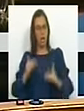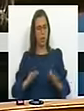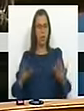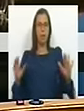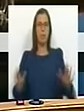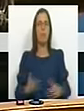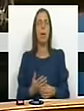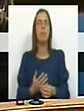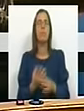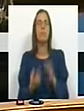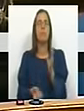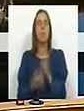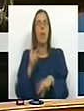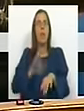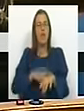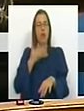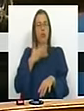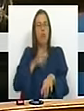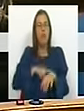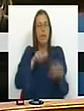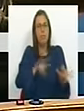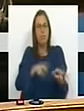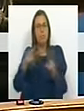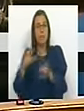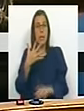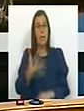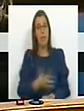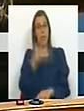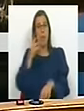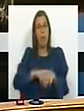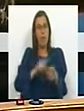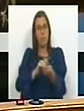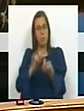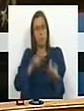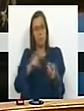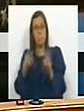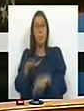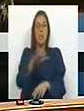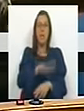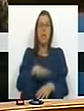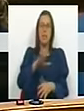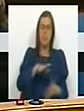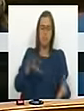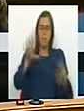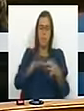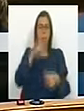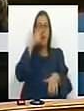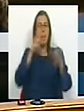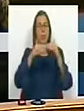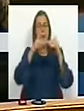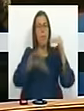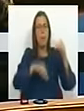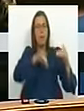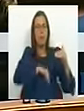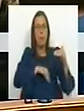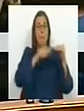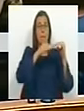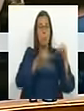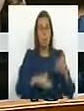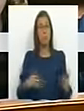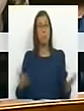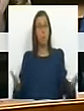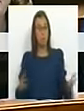se criou um período de transição de 5 anos para as situações relativas às pessoas com menos rendimentos,